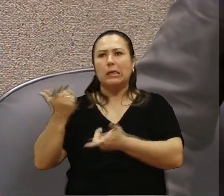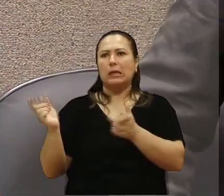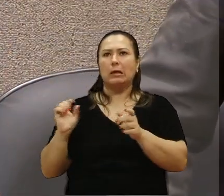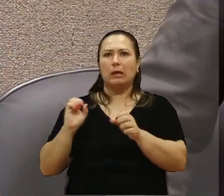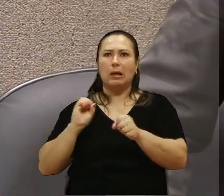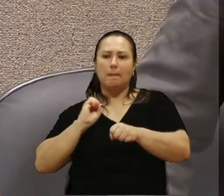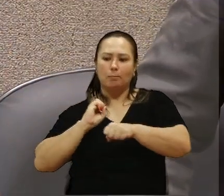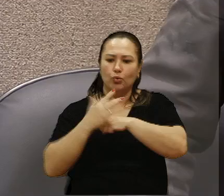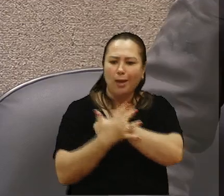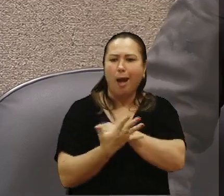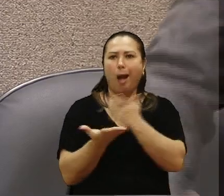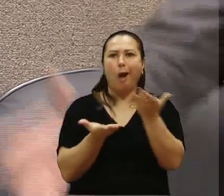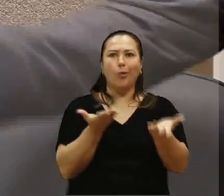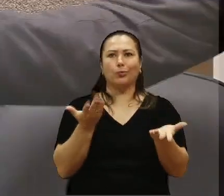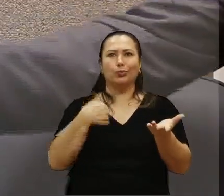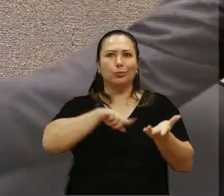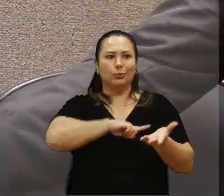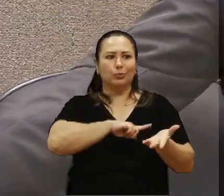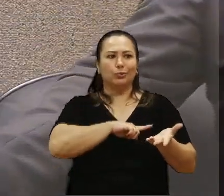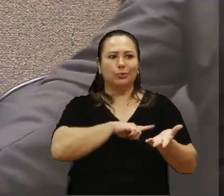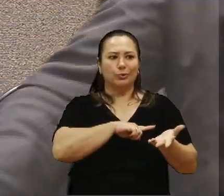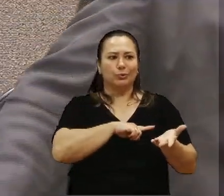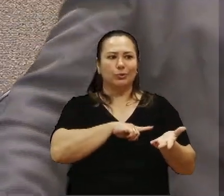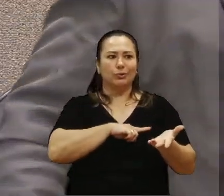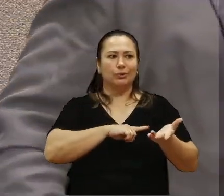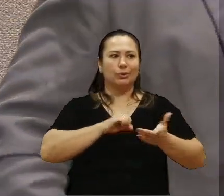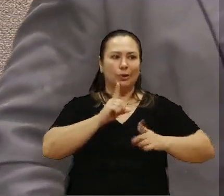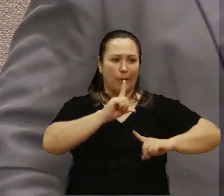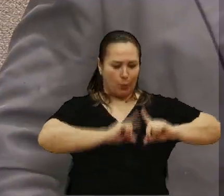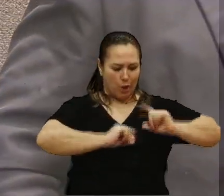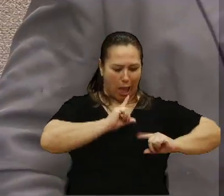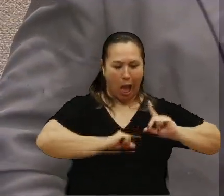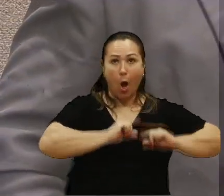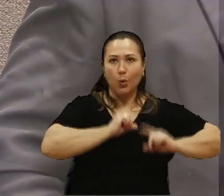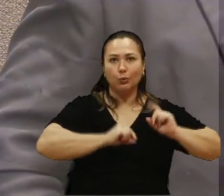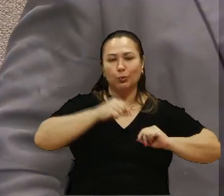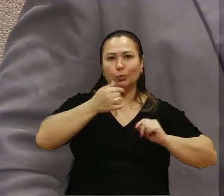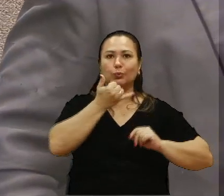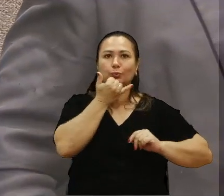Murialdo, nós vamos salvar os jovens.